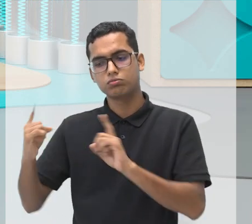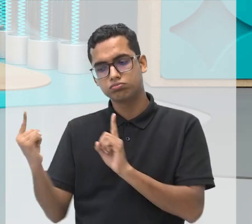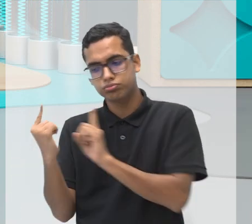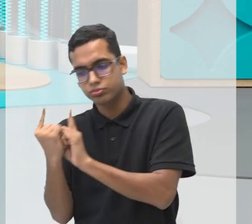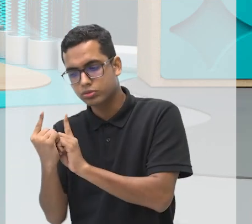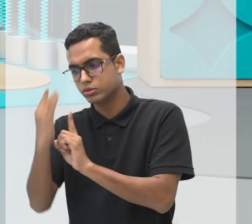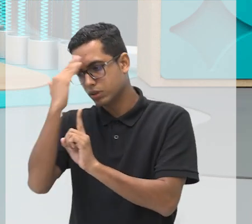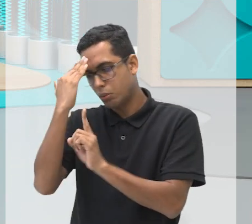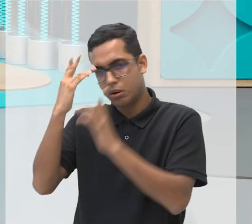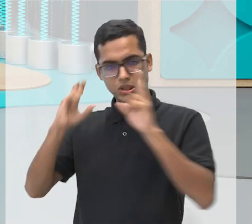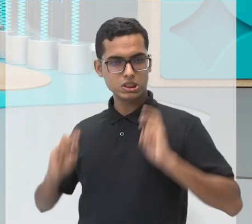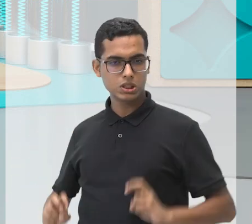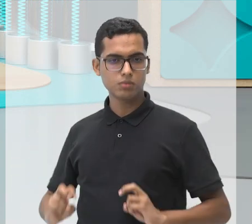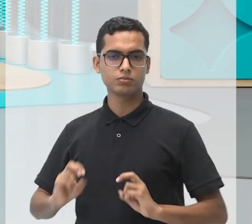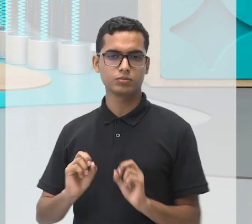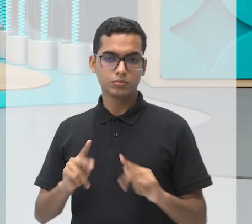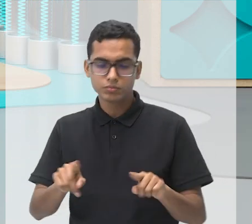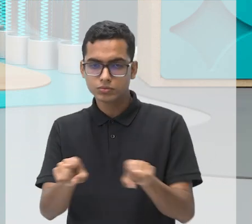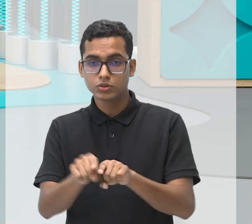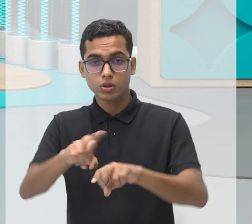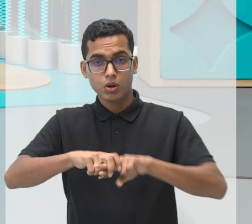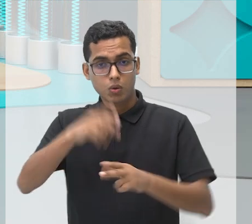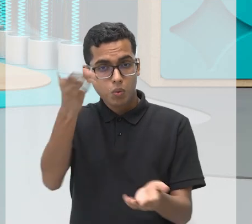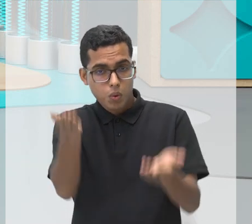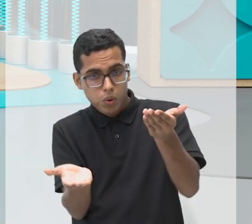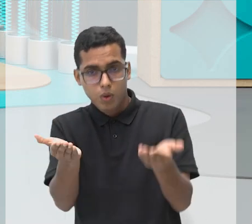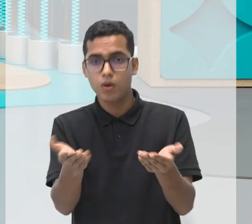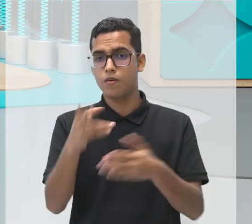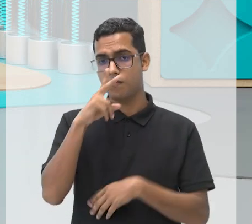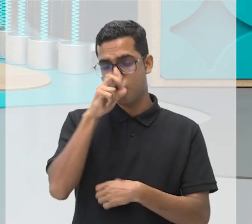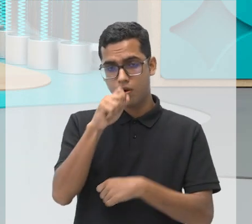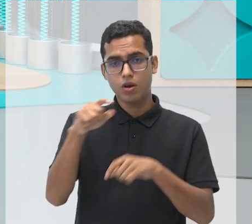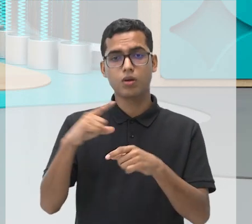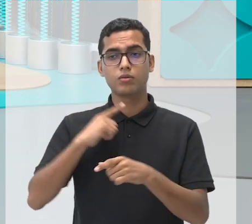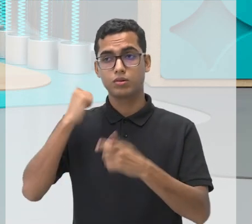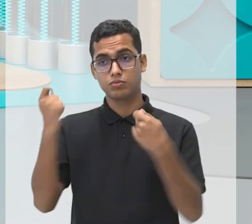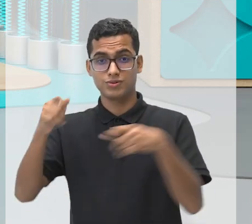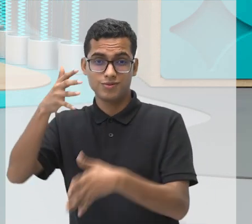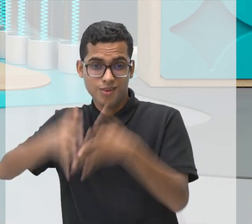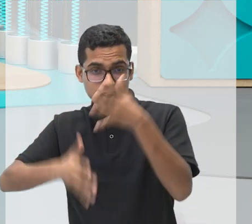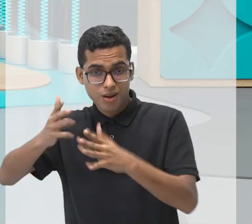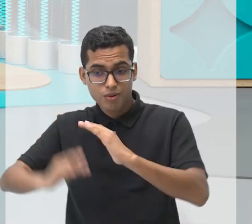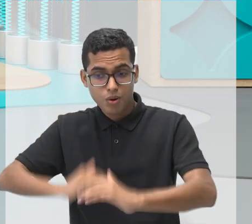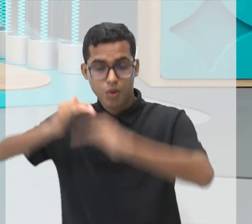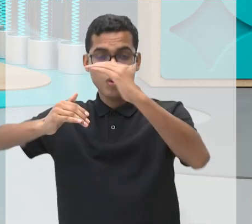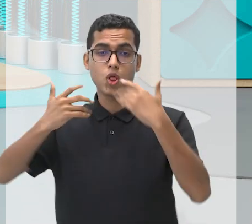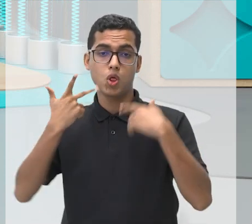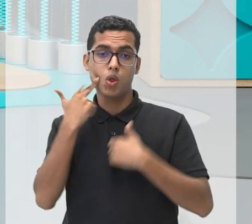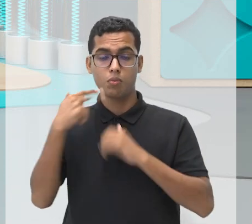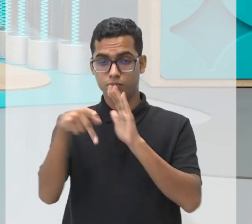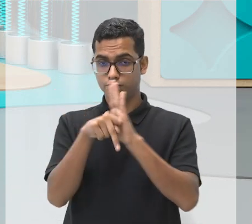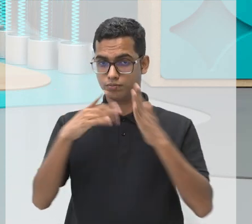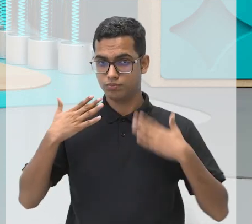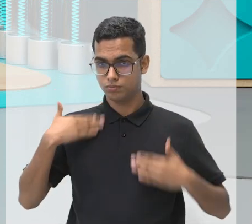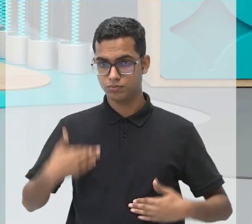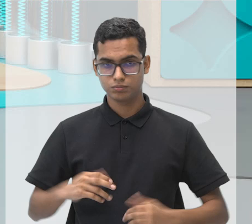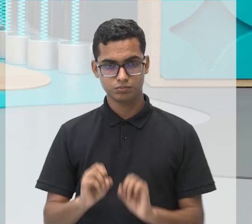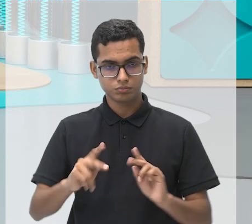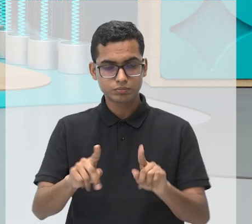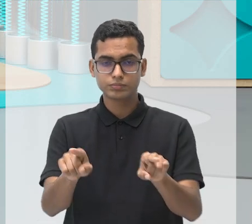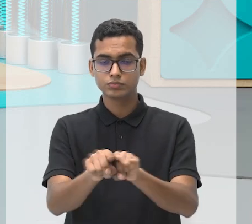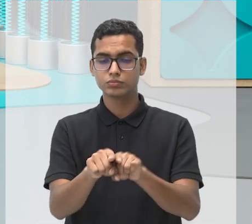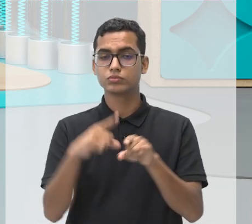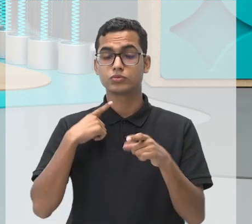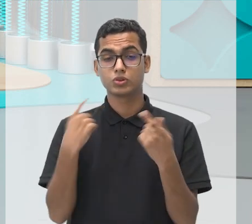à flexibilidade, ao equilíbrio, eles podem comprometer um pouco o desenvolvimento normal do nosso corpo. Podem comprometer o